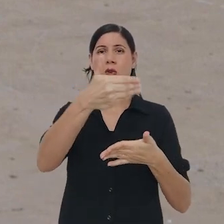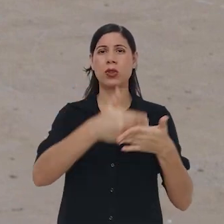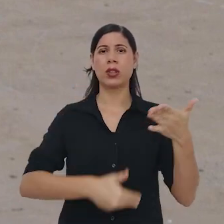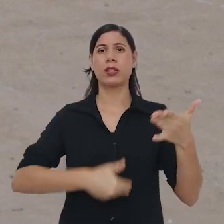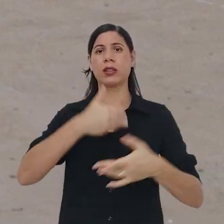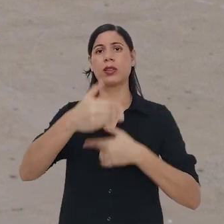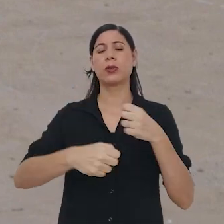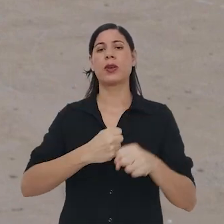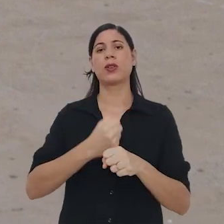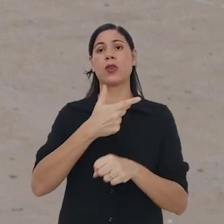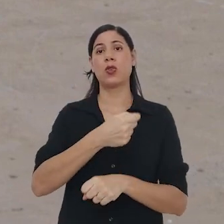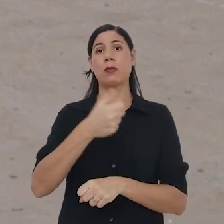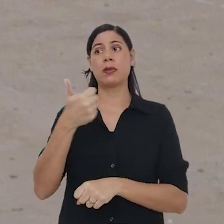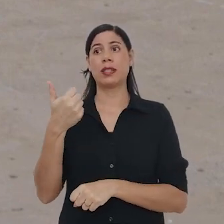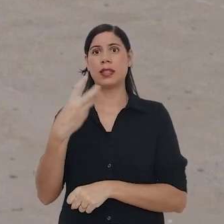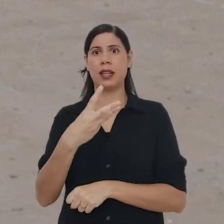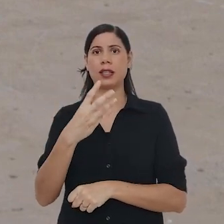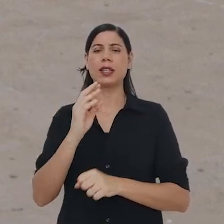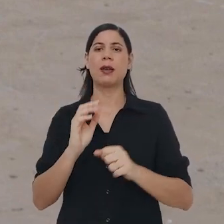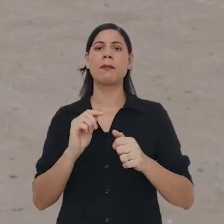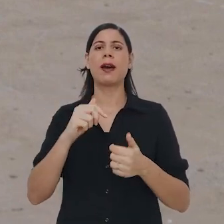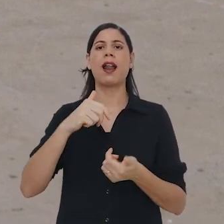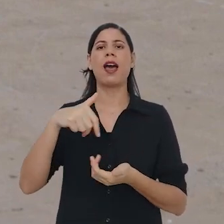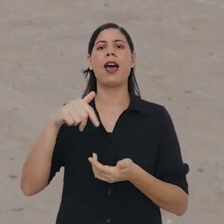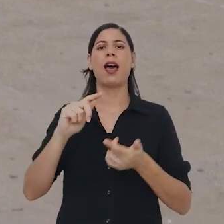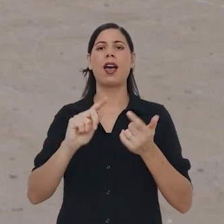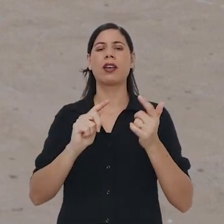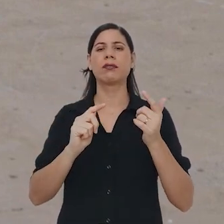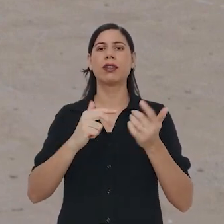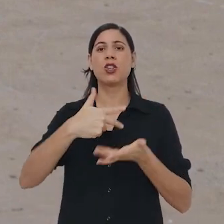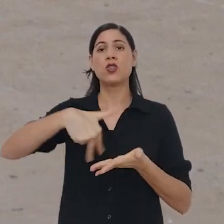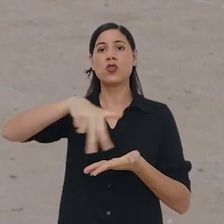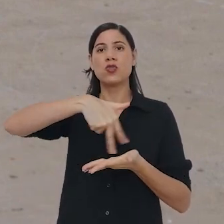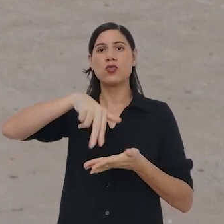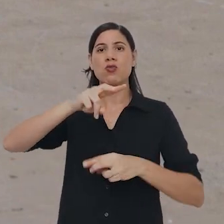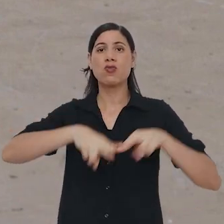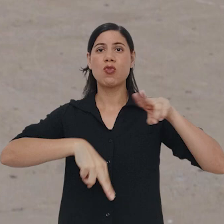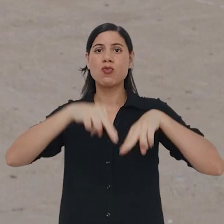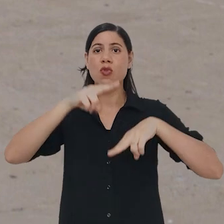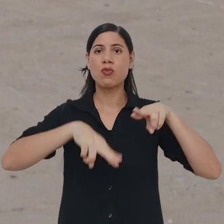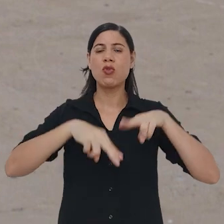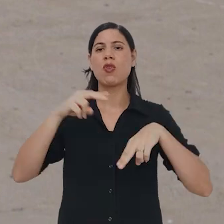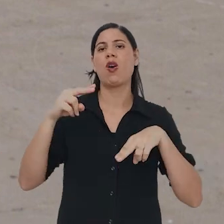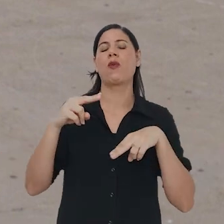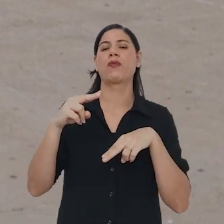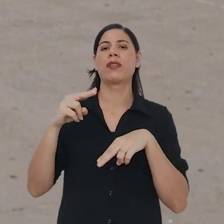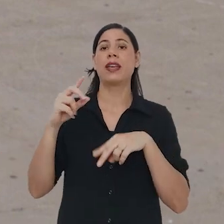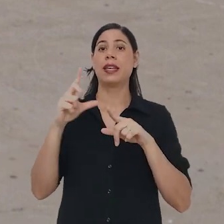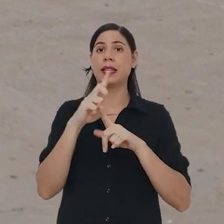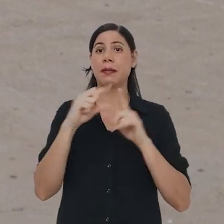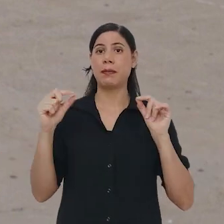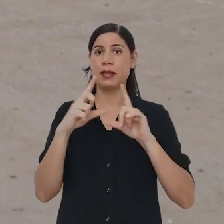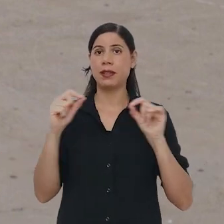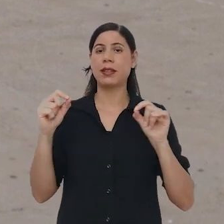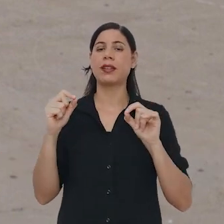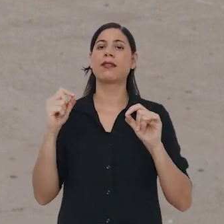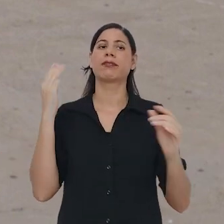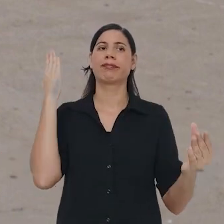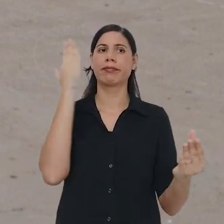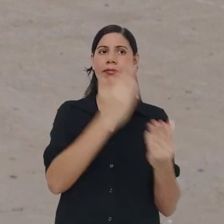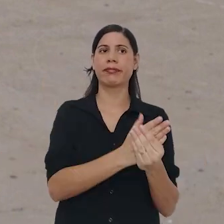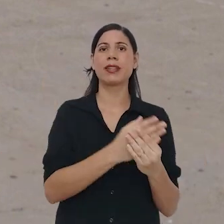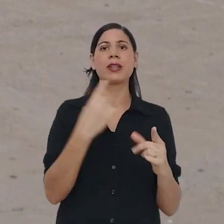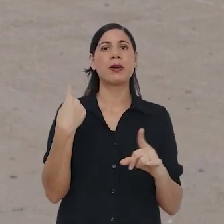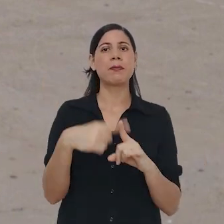em 2013 para realizar o São João de Brasília, foi processado pela União porque não cumpriu a etapa de prestação